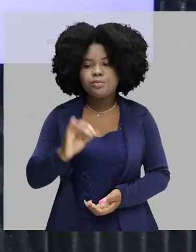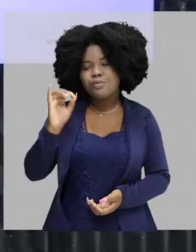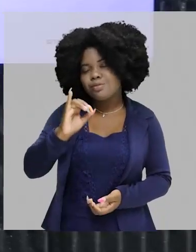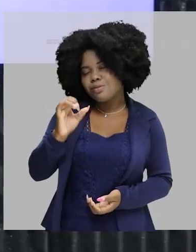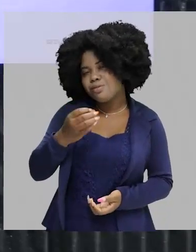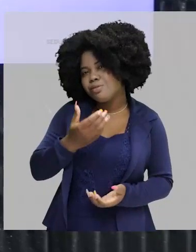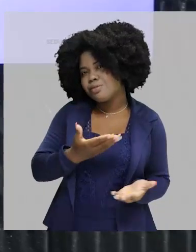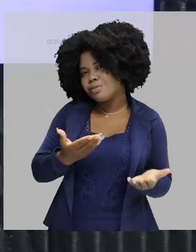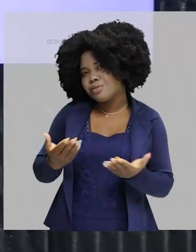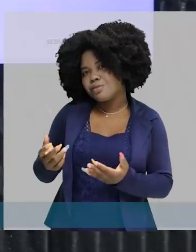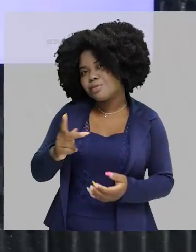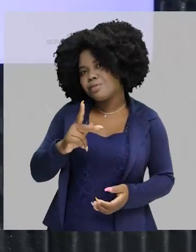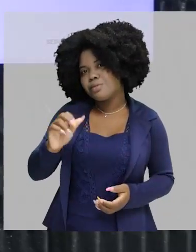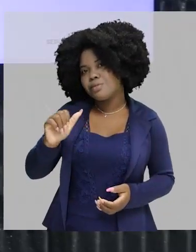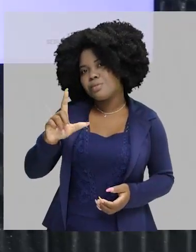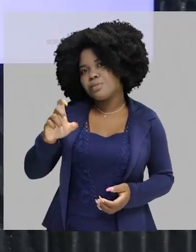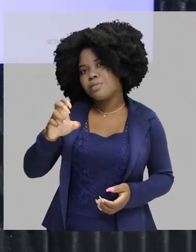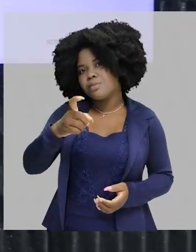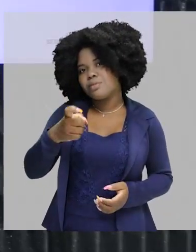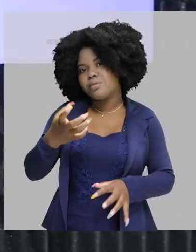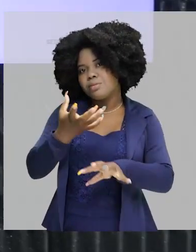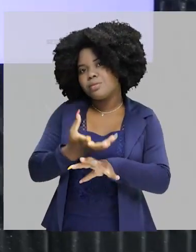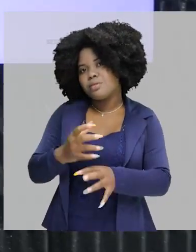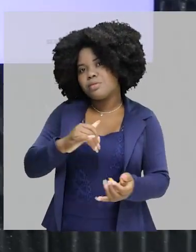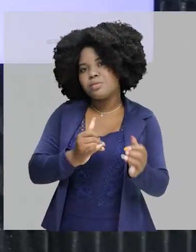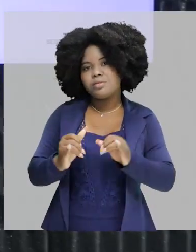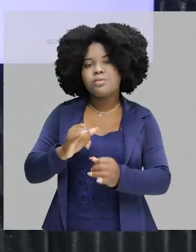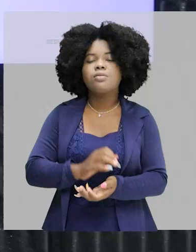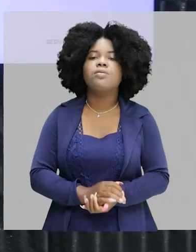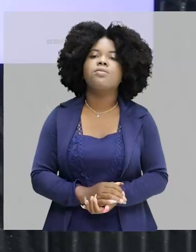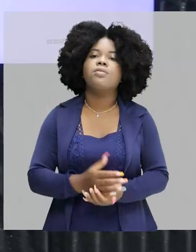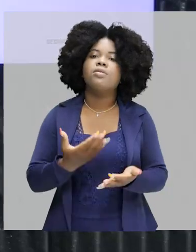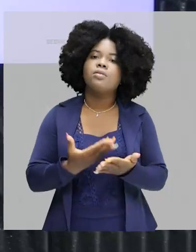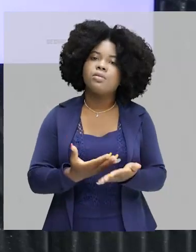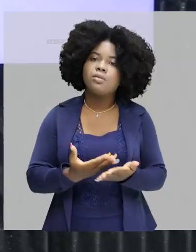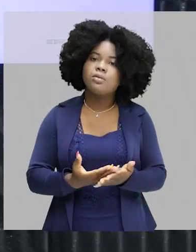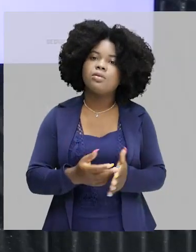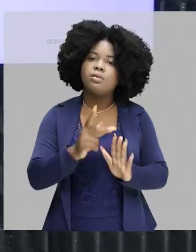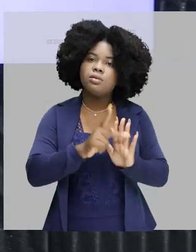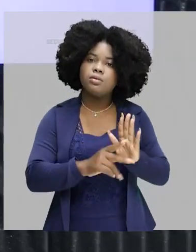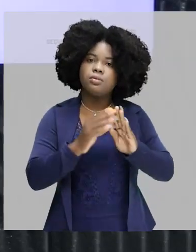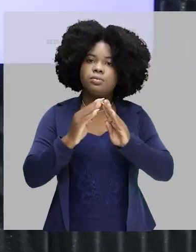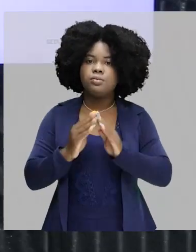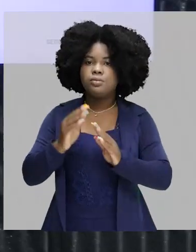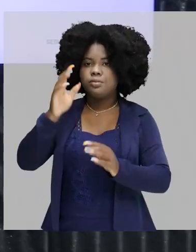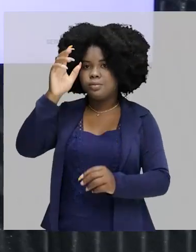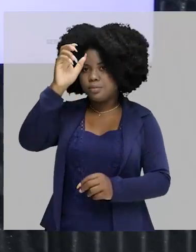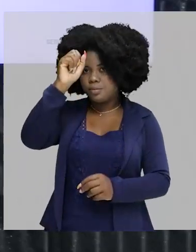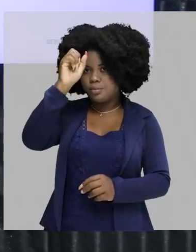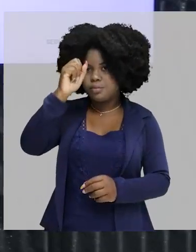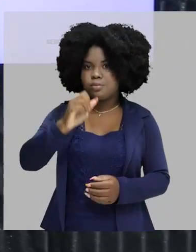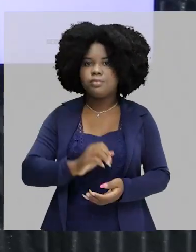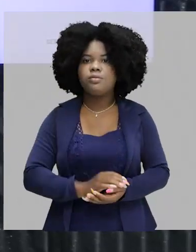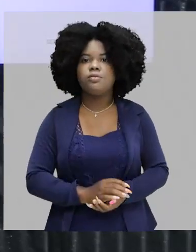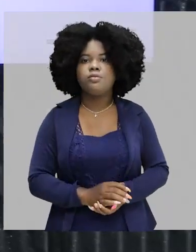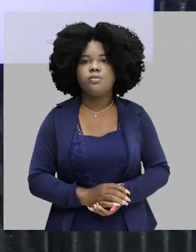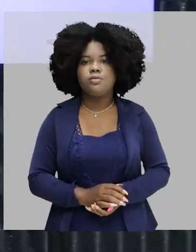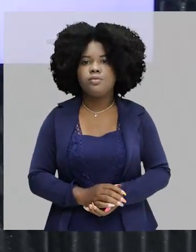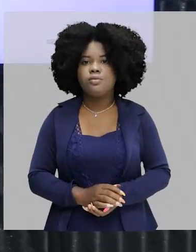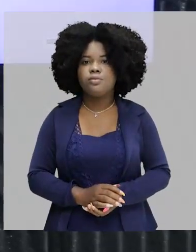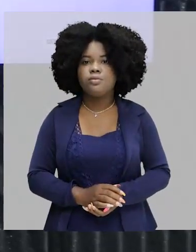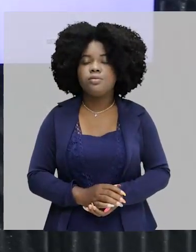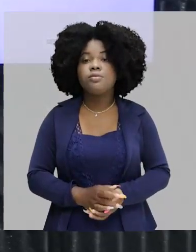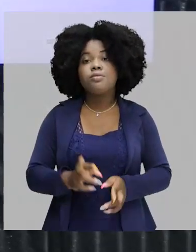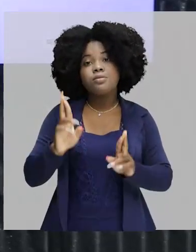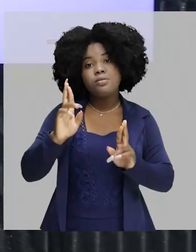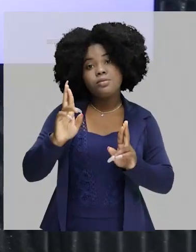Olá, turma! Sejam todos bem-vindos, professor Alex, disciplina Química. Mais uma aula do nosso projeto Fique em Casa Aprendendo.